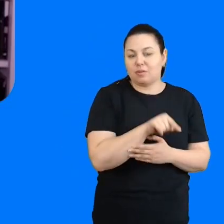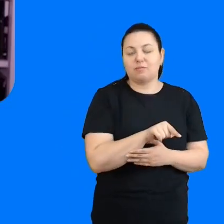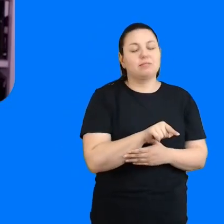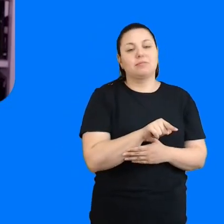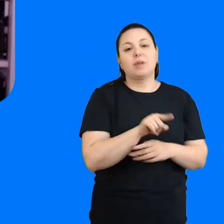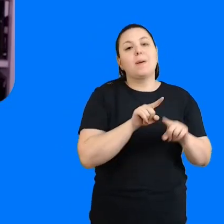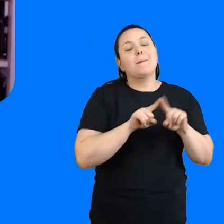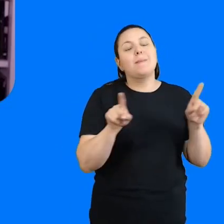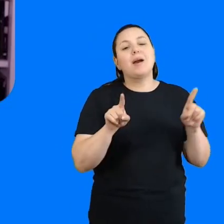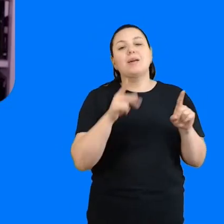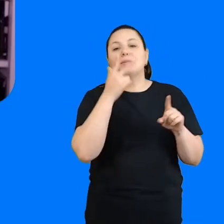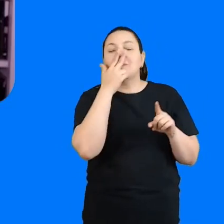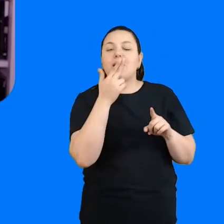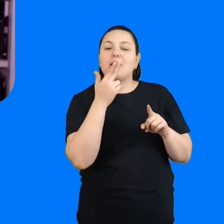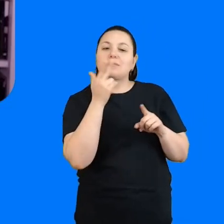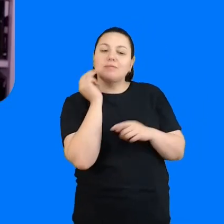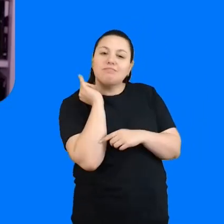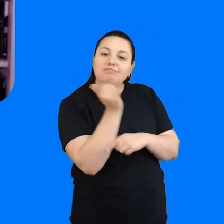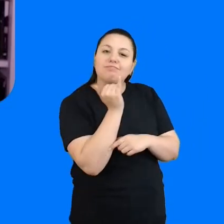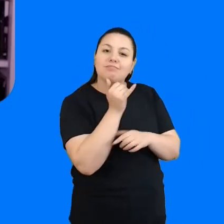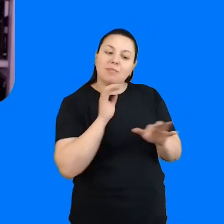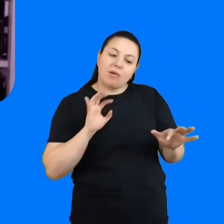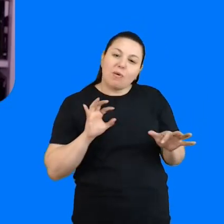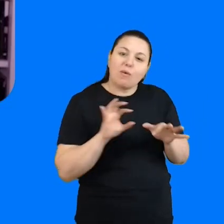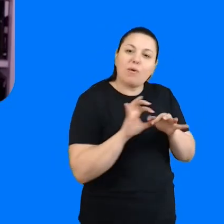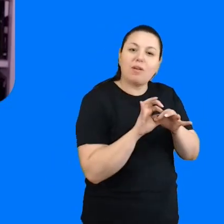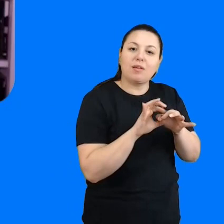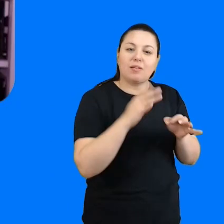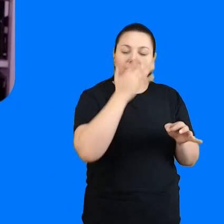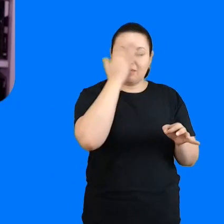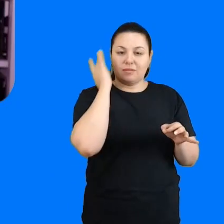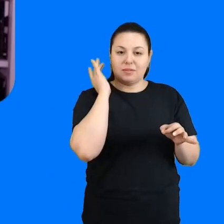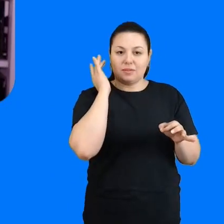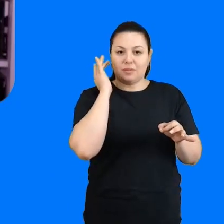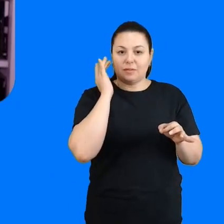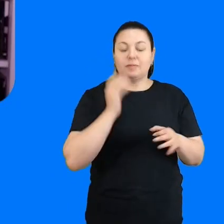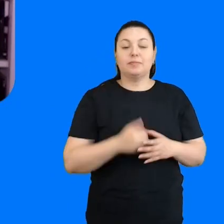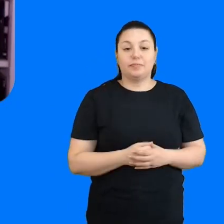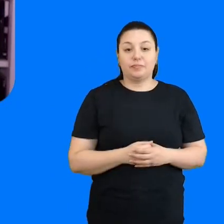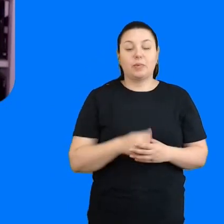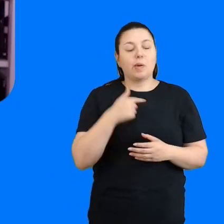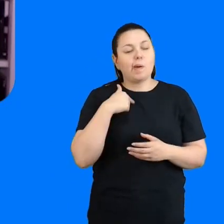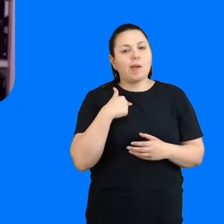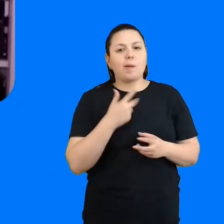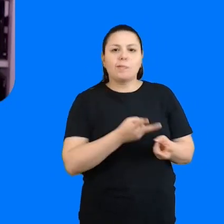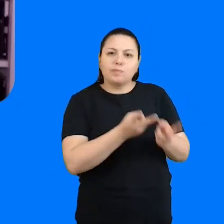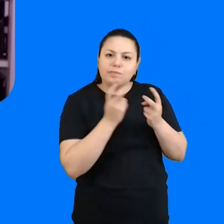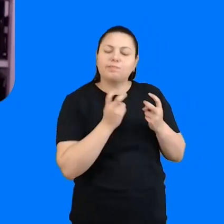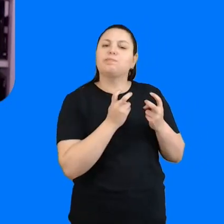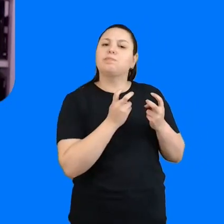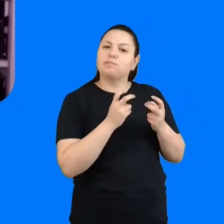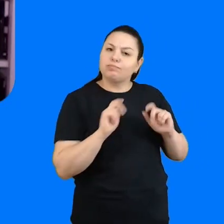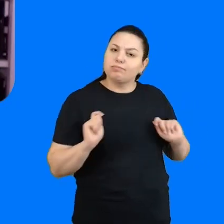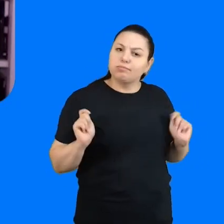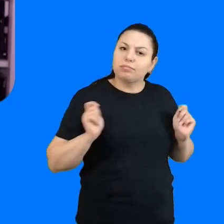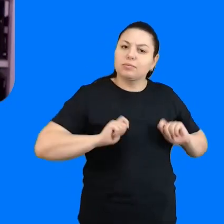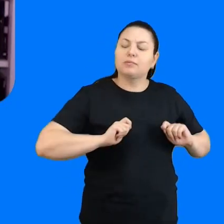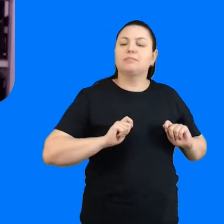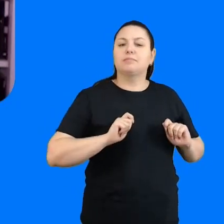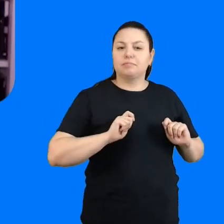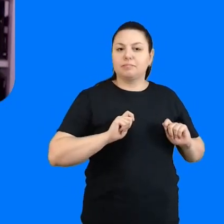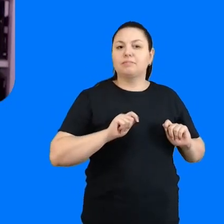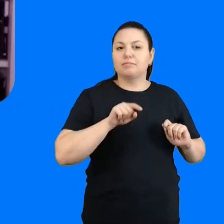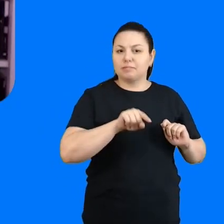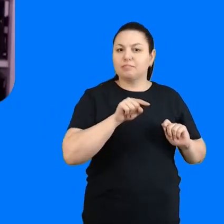curar, de conectar as pessoas. Então eu vi o poder da oralidade, quando eu via contadores de histórias,